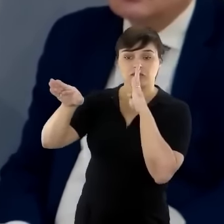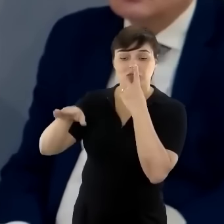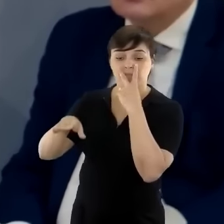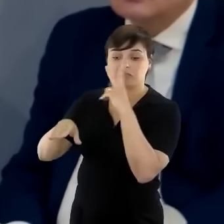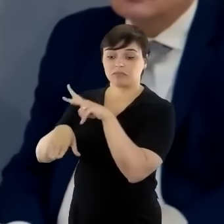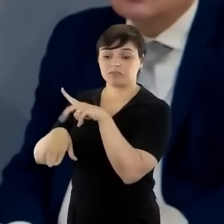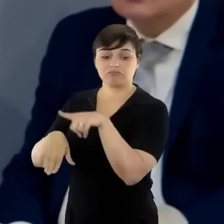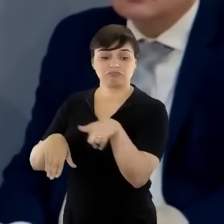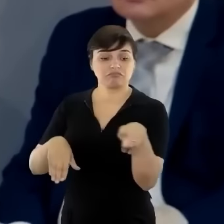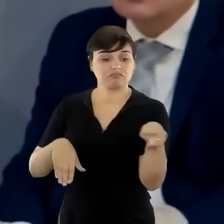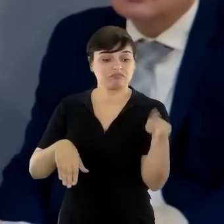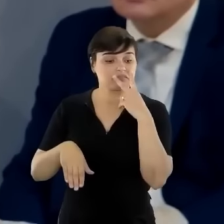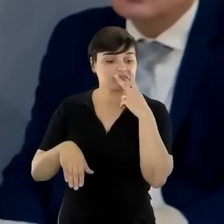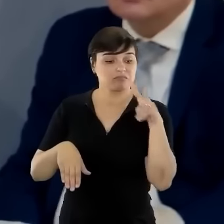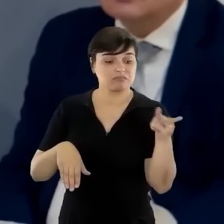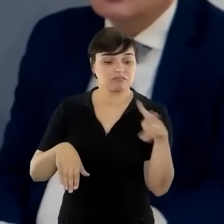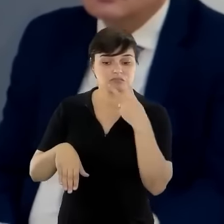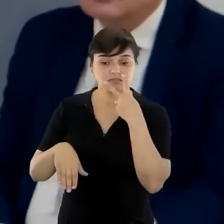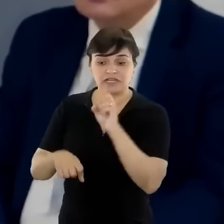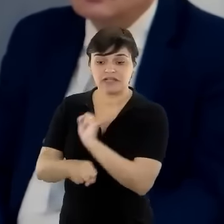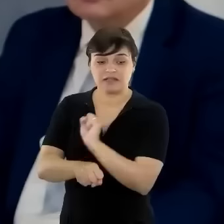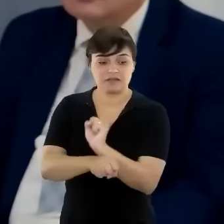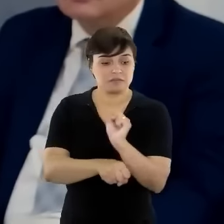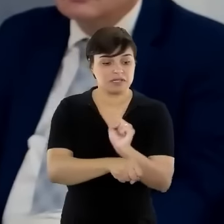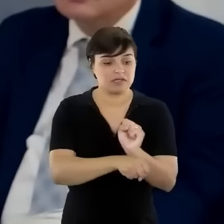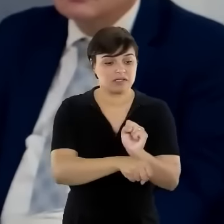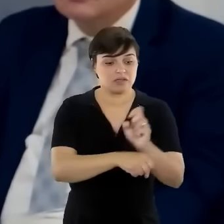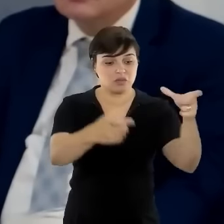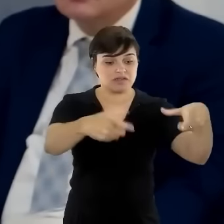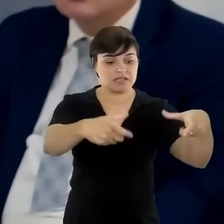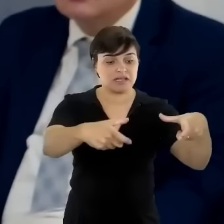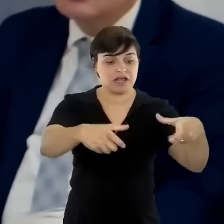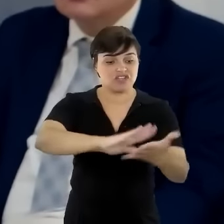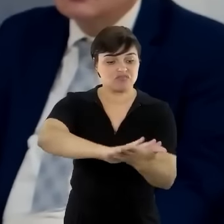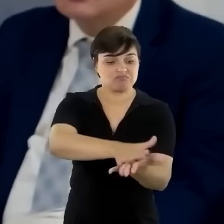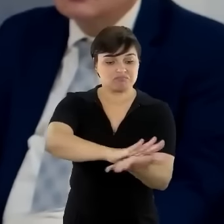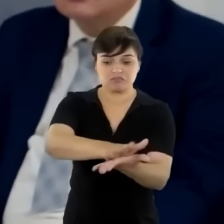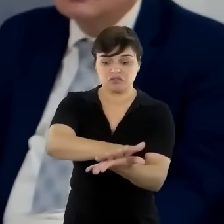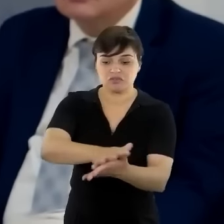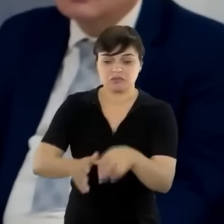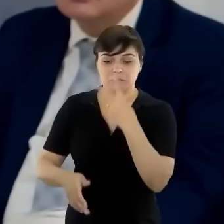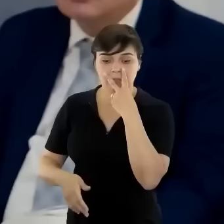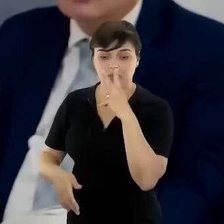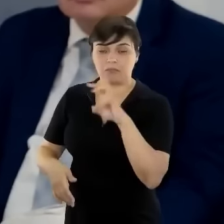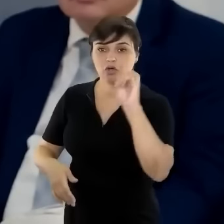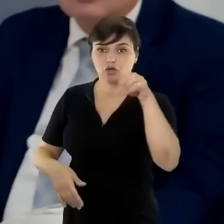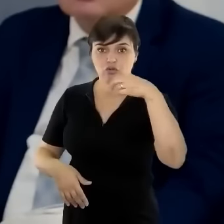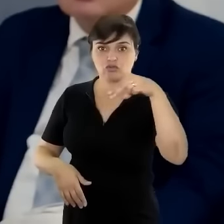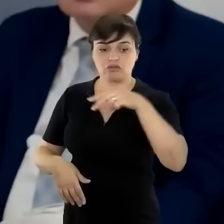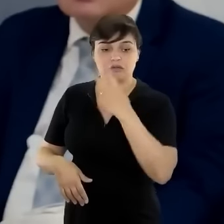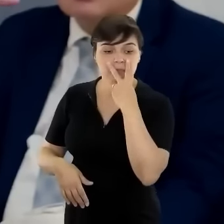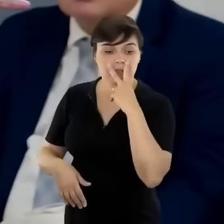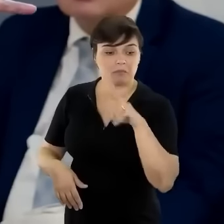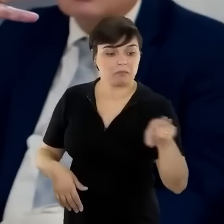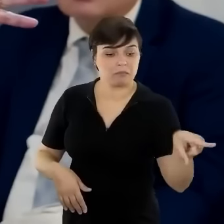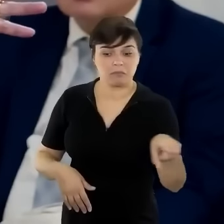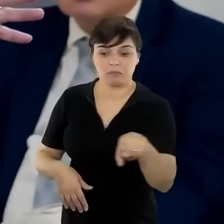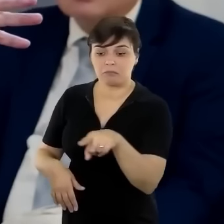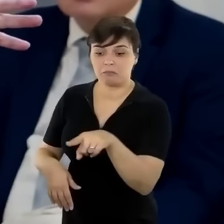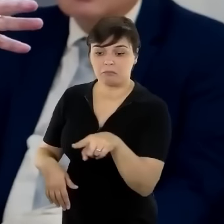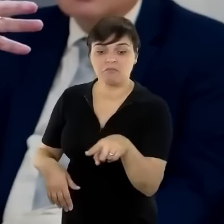todo dia ele pensa Vai vai acontecer vai acontecer vai acontecer essa cidade vai pegar fogo vai pegar fogo vai pegar fogo e vai pegar